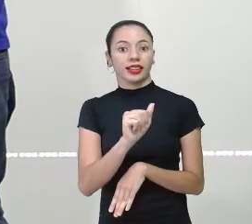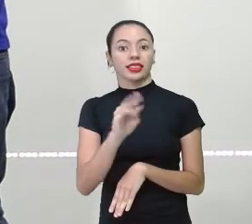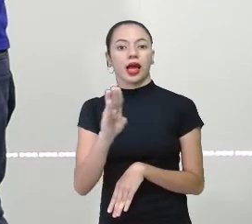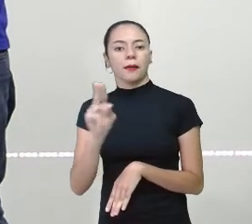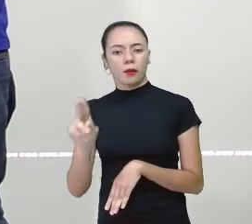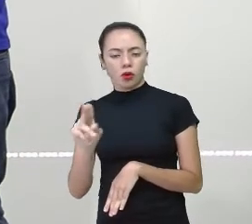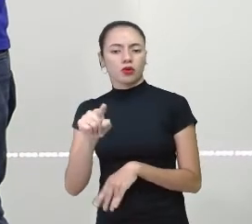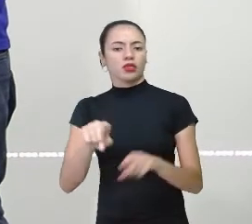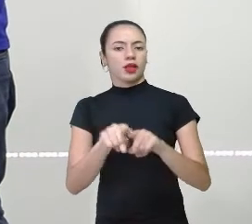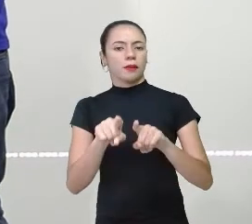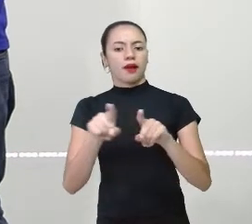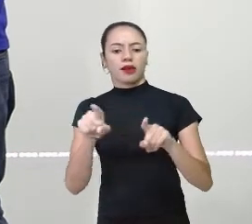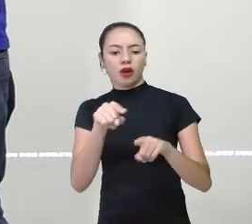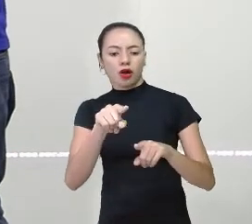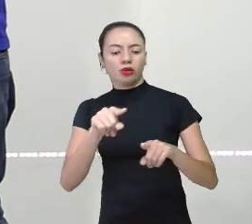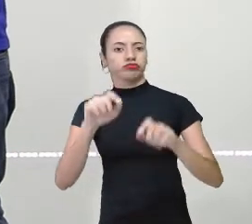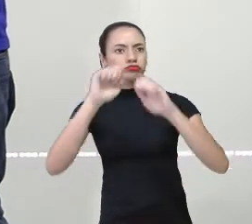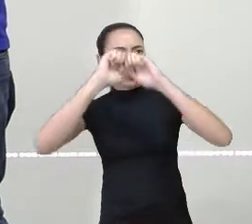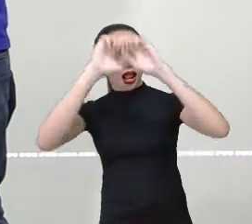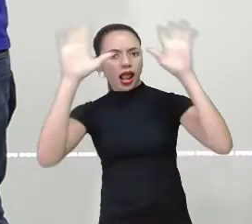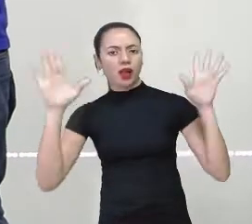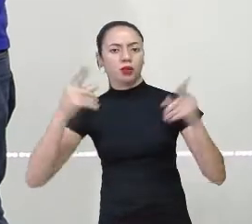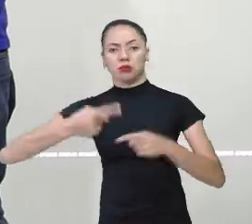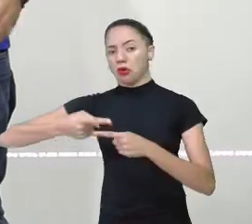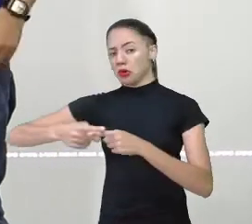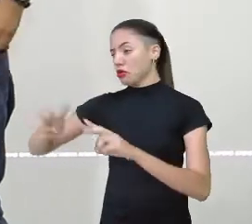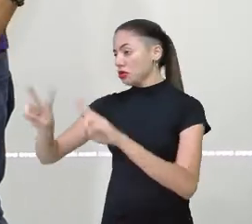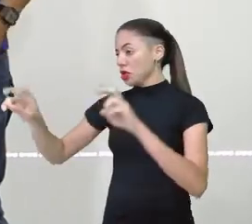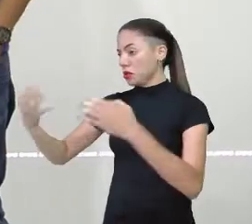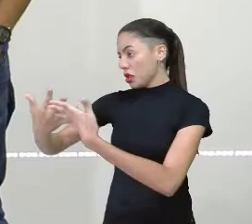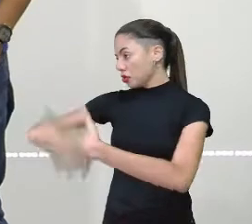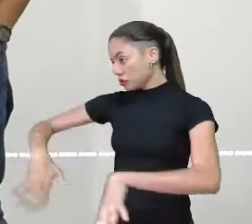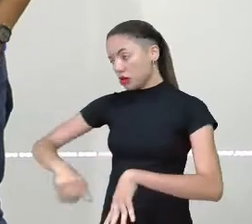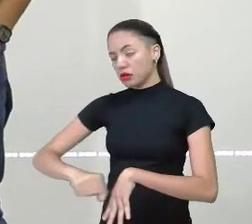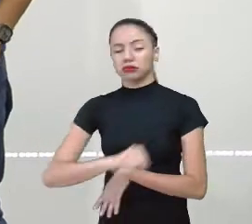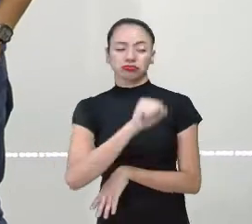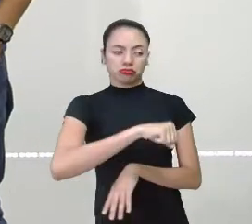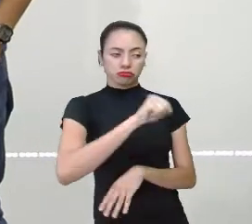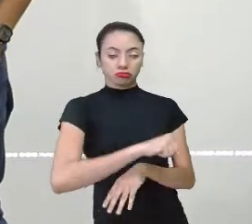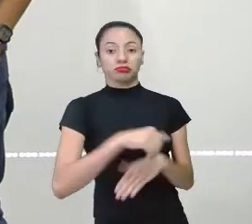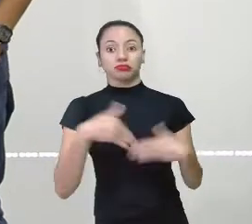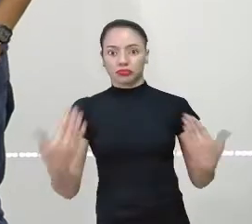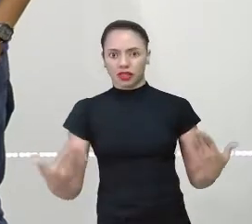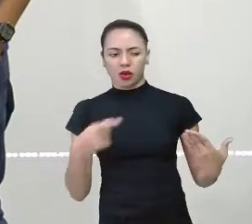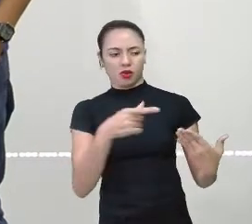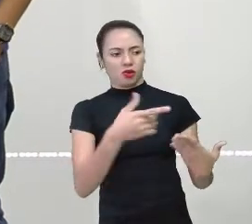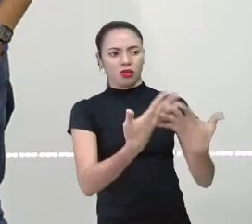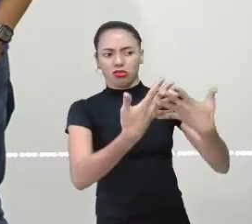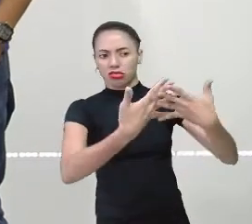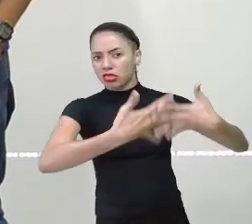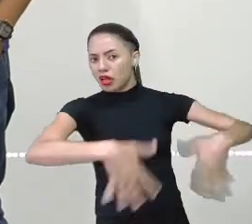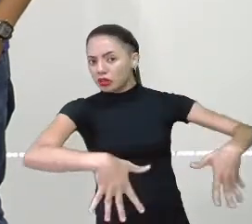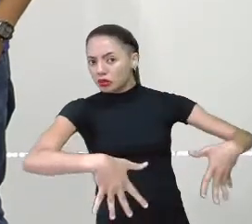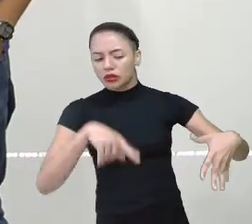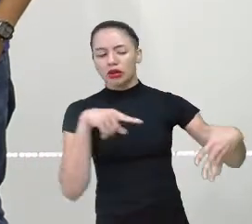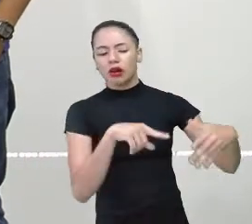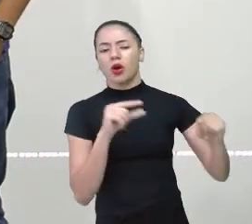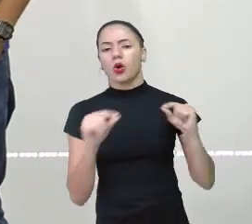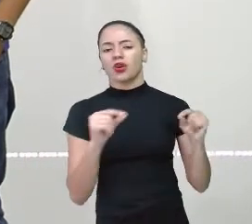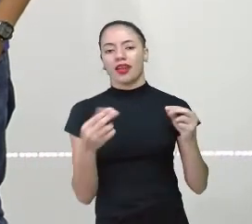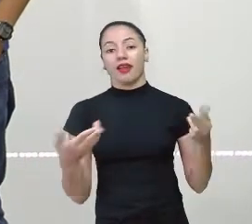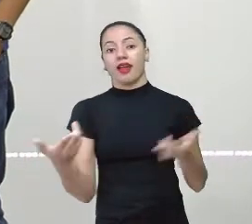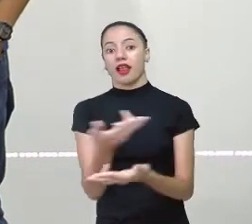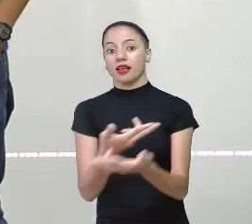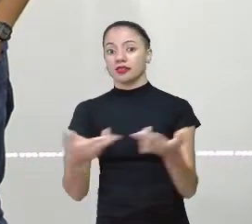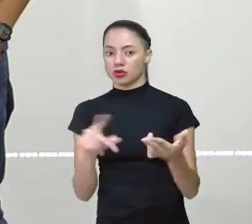tornando tudo mais claro, né? Para algo tão natural. Exatamente. Né? Mas dentro disso, o que é natural? Natural é essa relação, como a gente